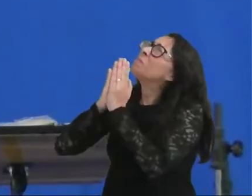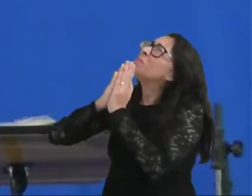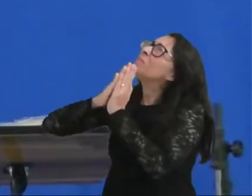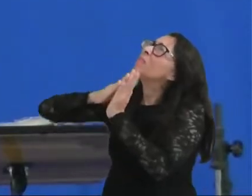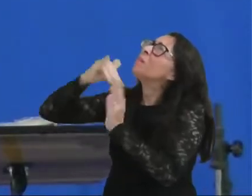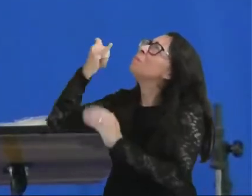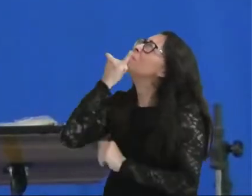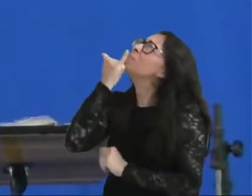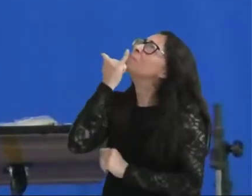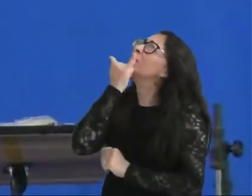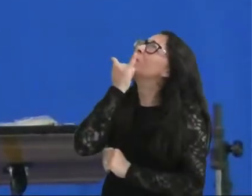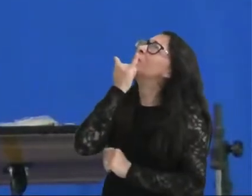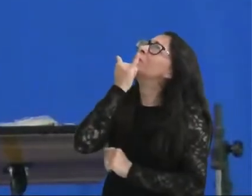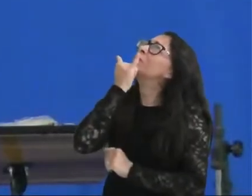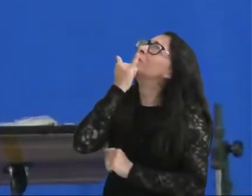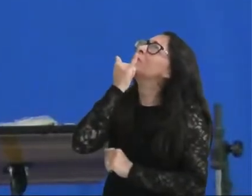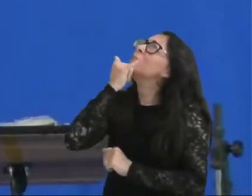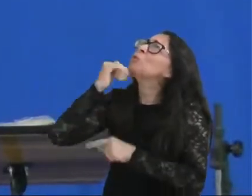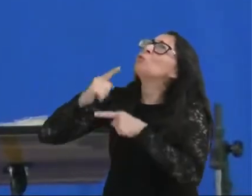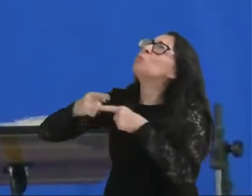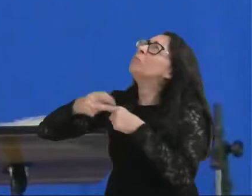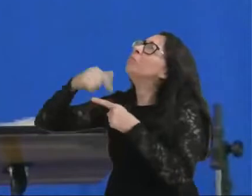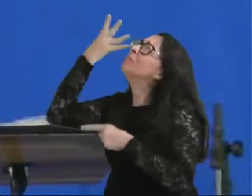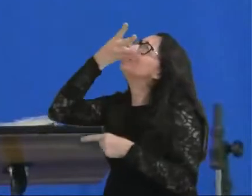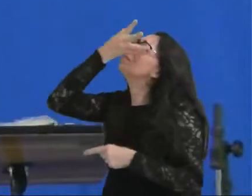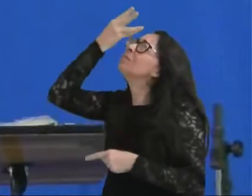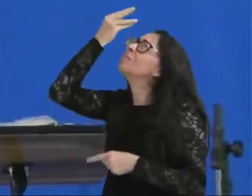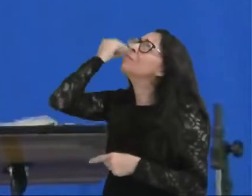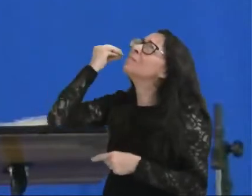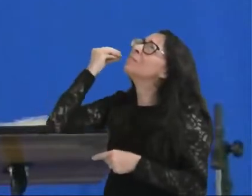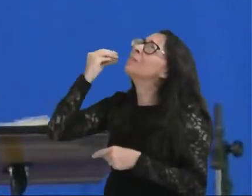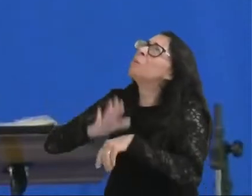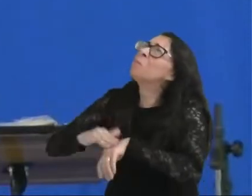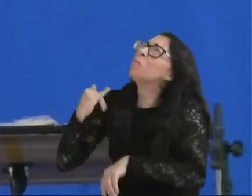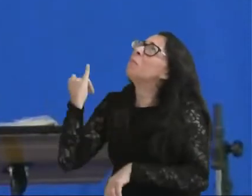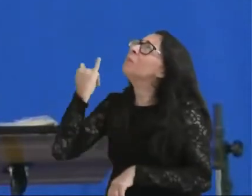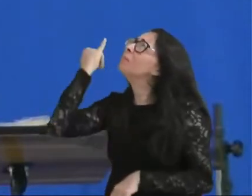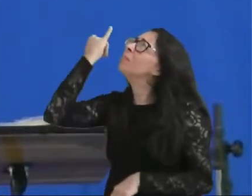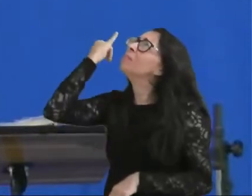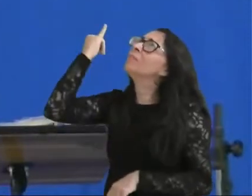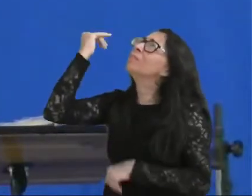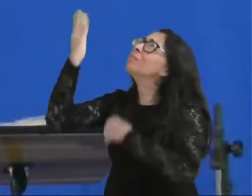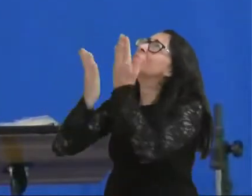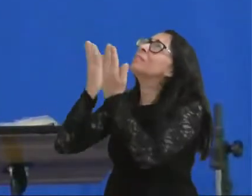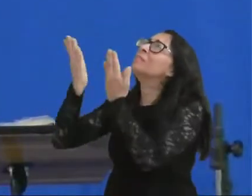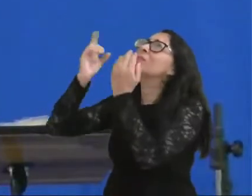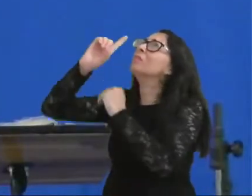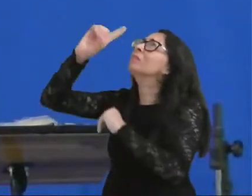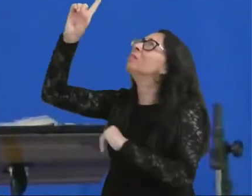pessoas choram, batem no peito, choram.